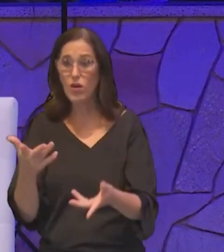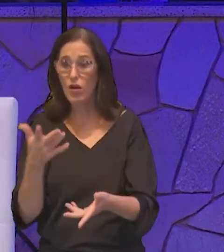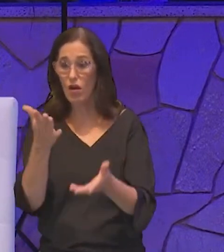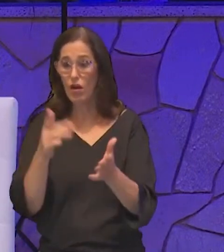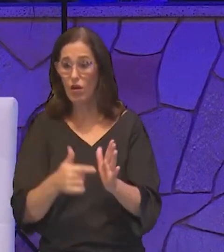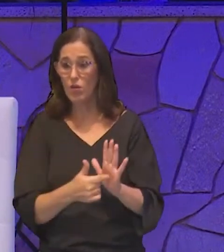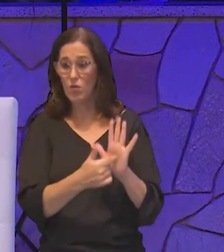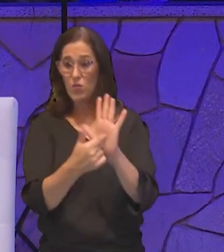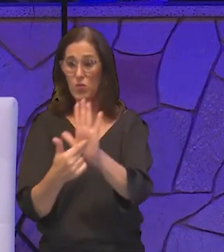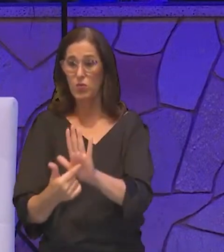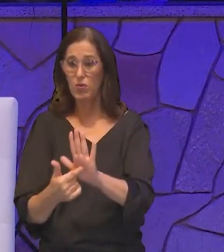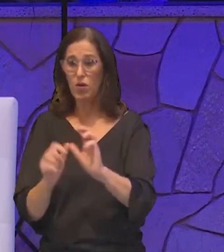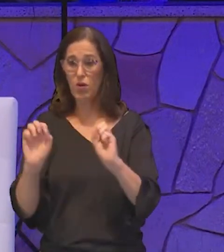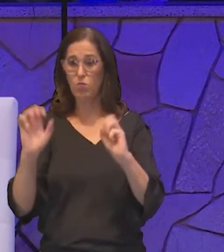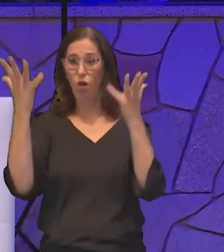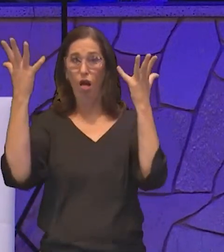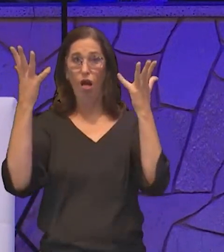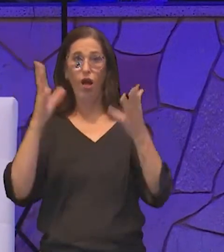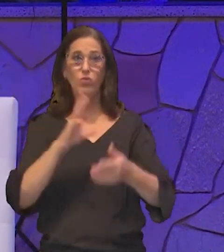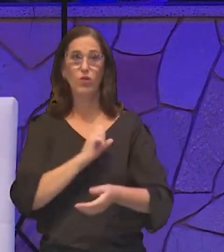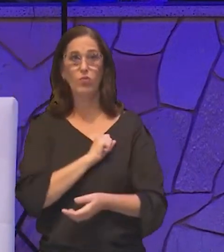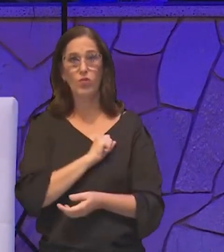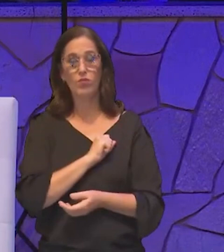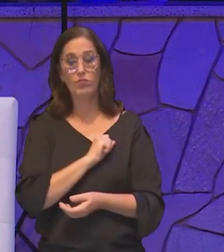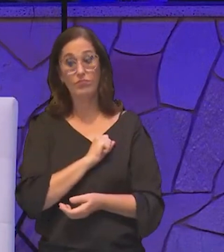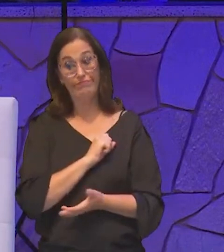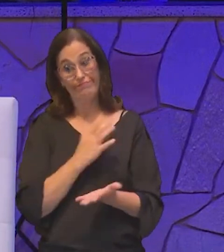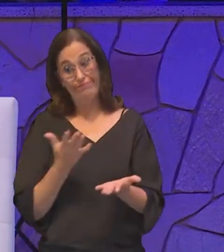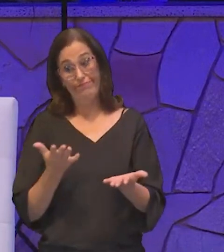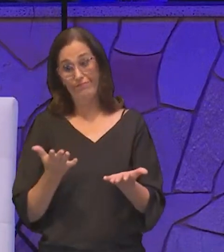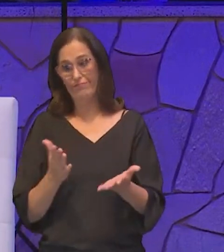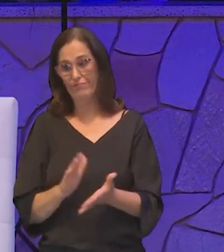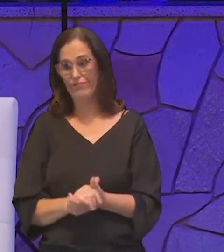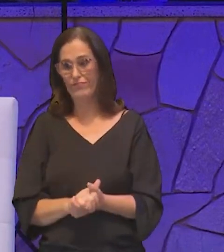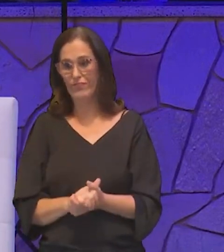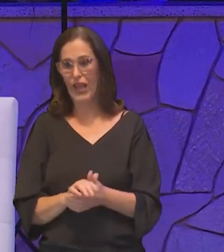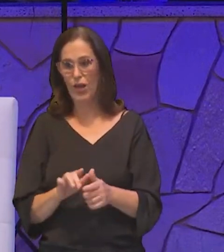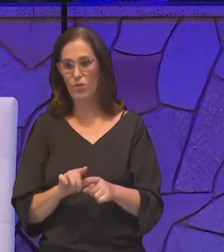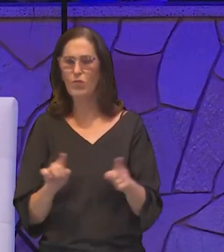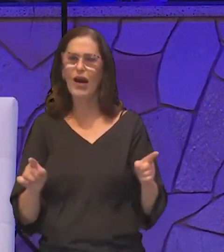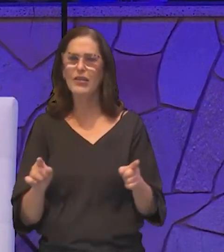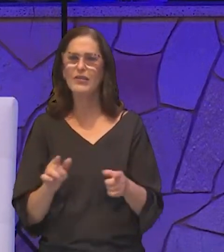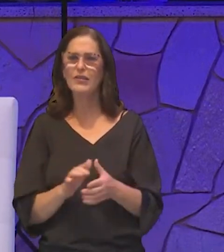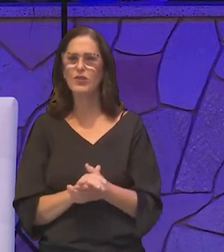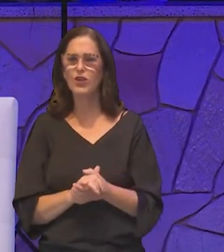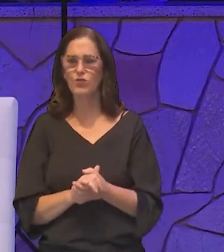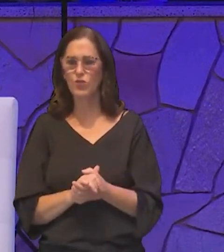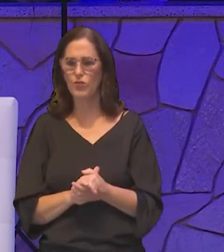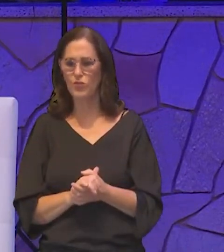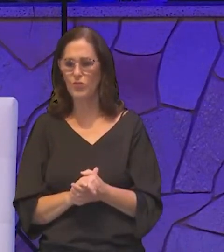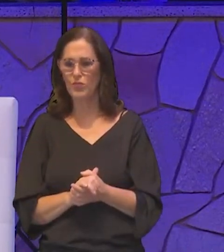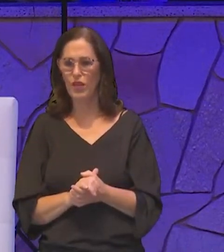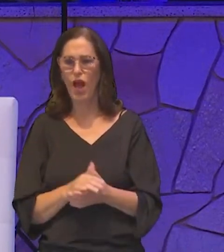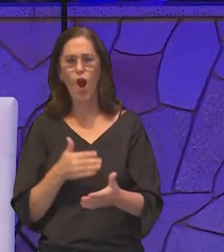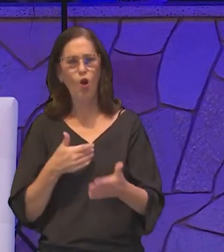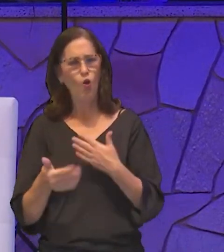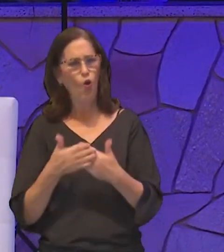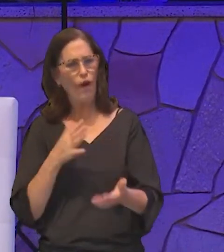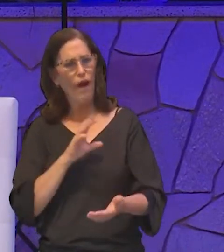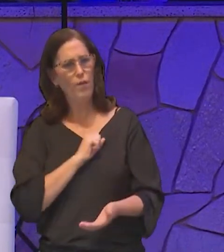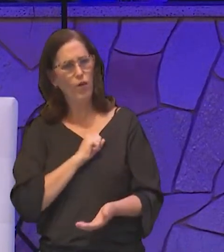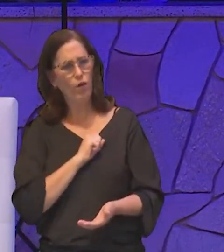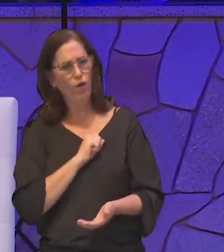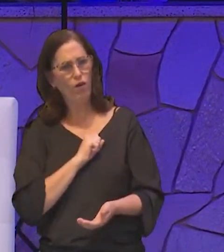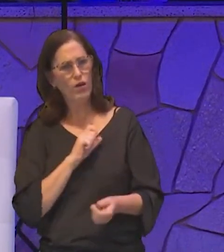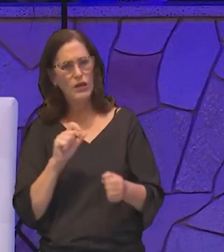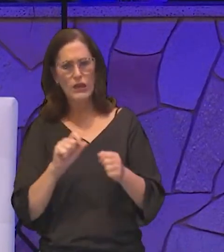uma celebração do amor, certo? Mas será que é qualquer amor? Será que é qualquer